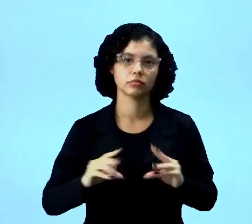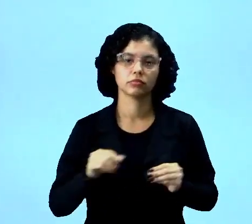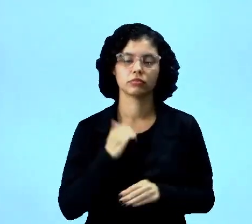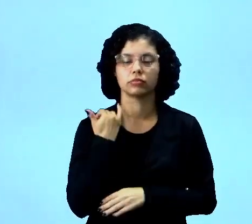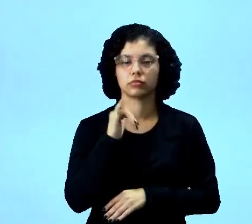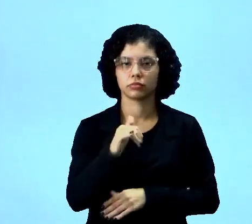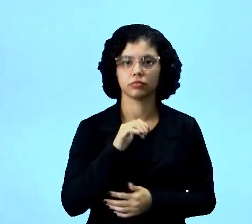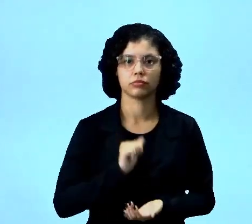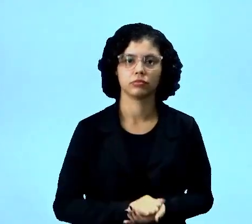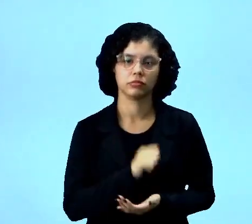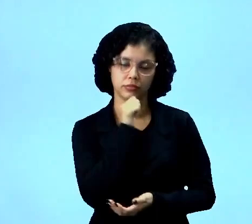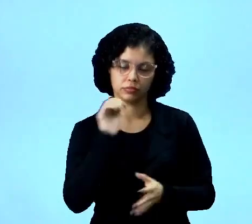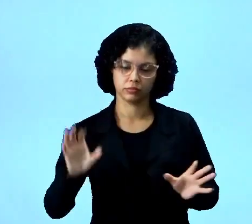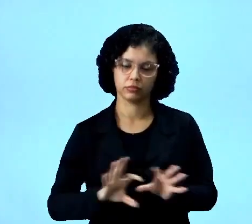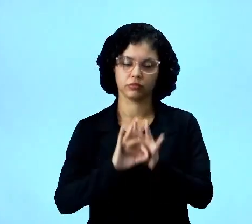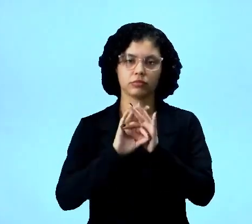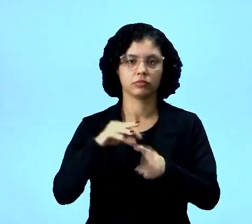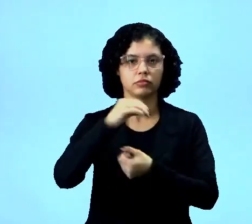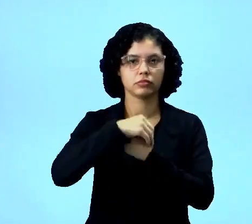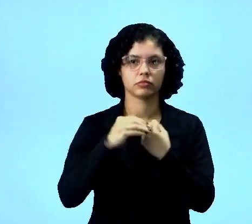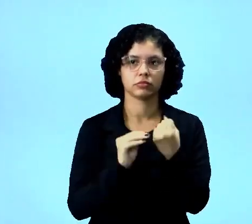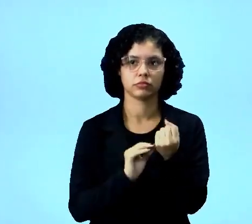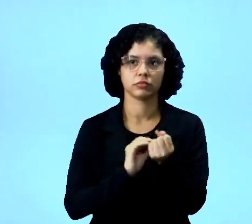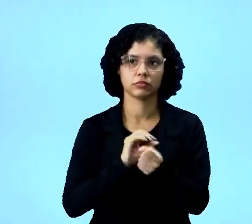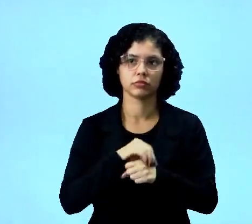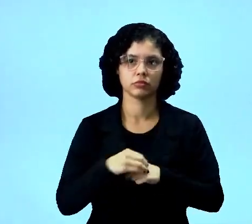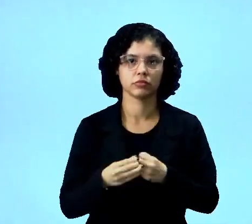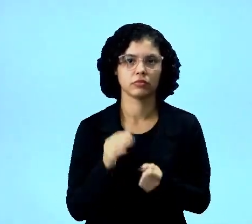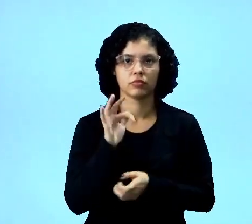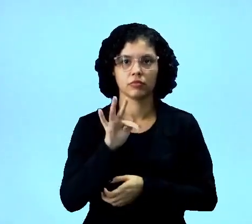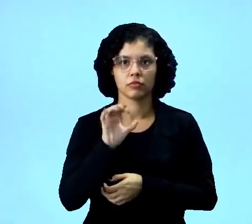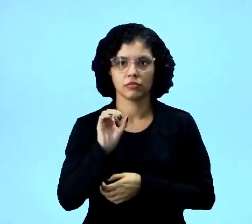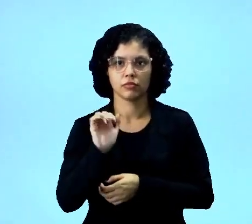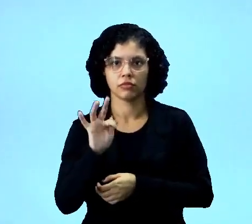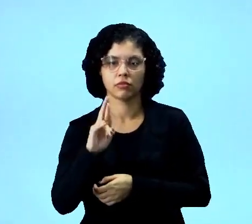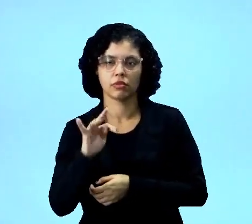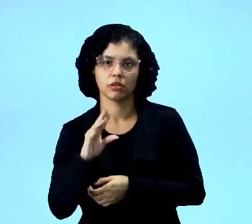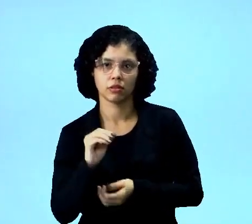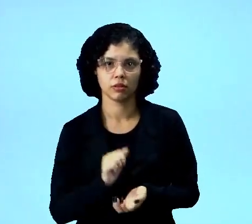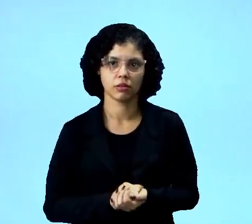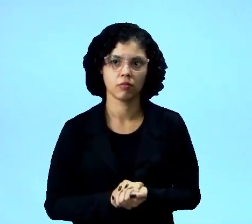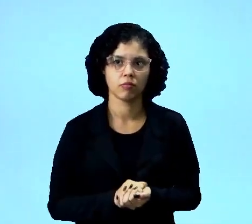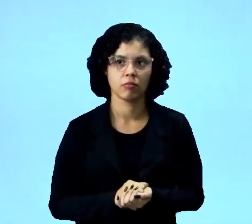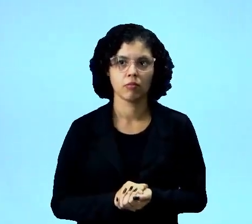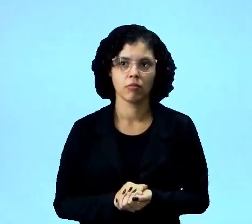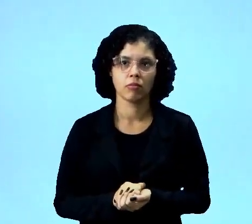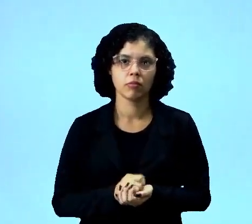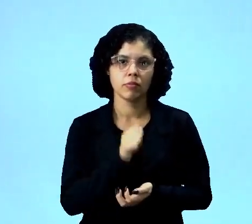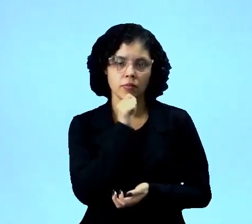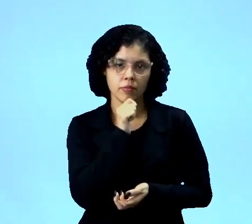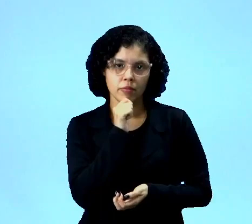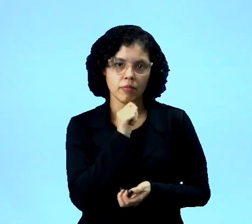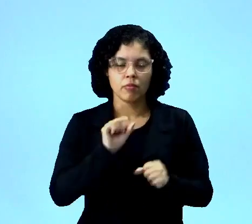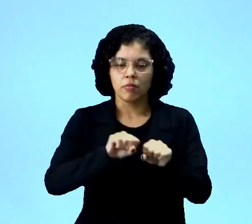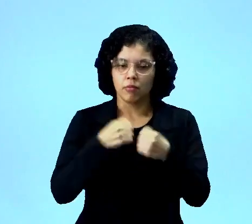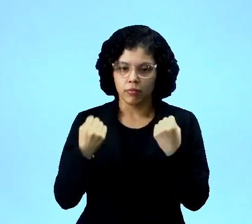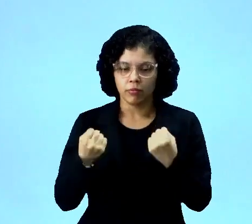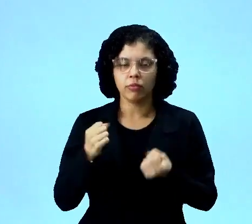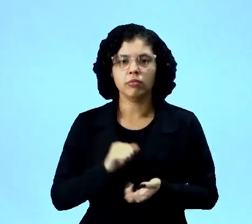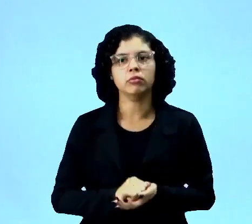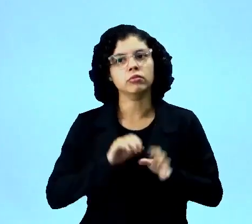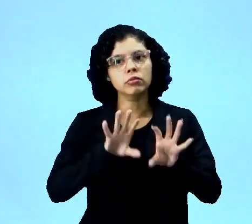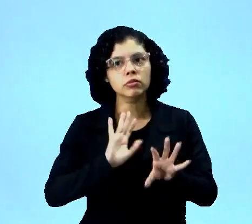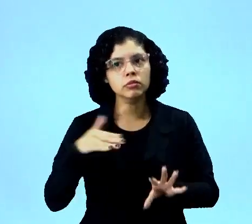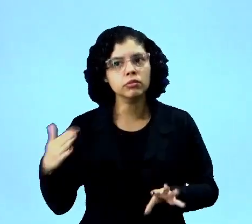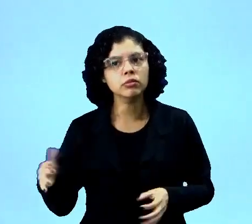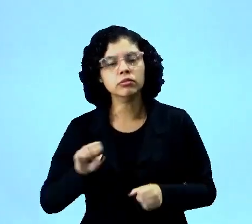essas moléculas, dessas ligações aí que tem entre os fosfatos, que são ligações fosfodiéster, elas estão sendo quebradas. E